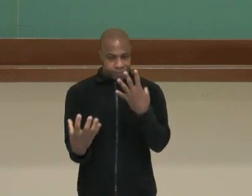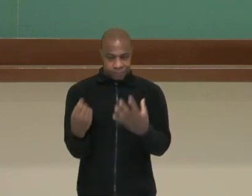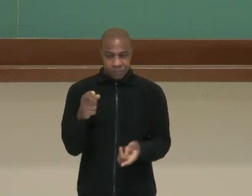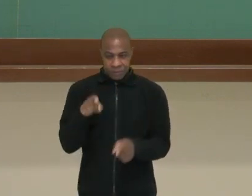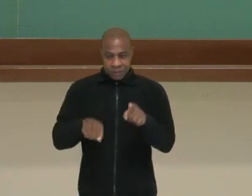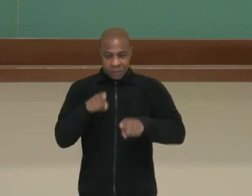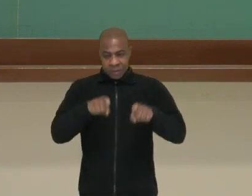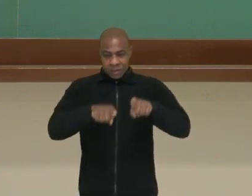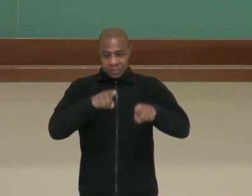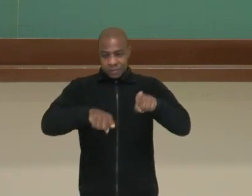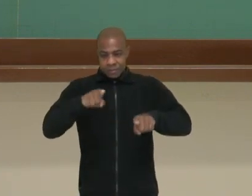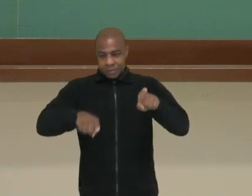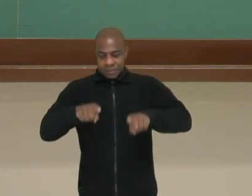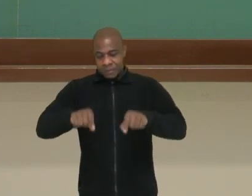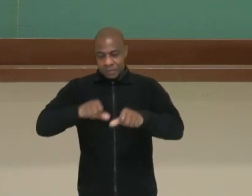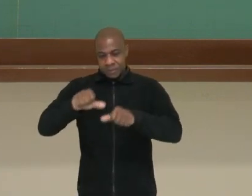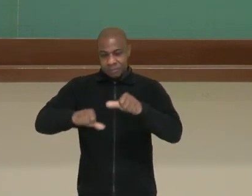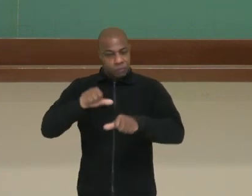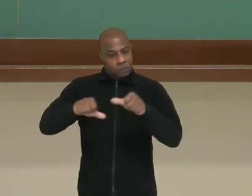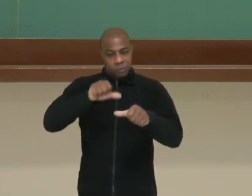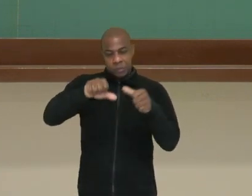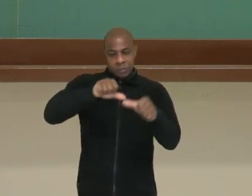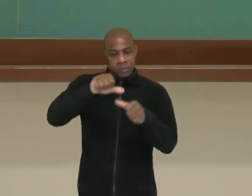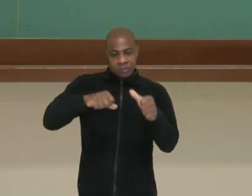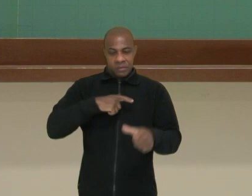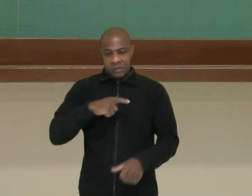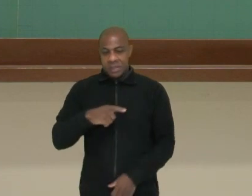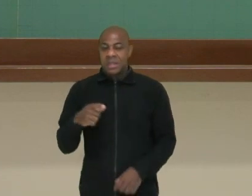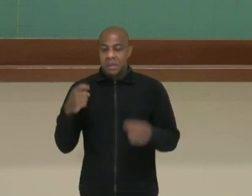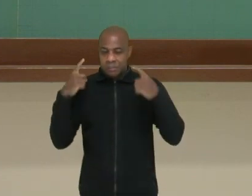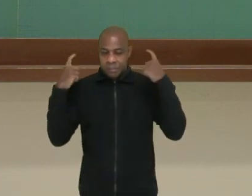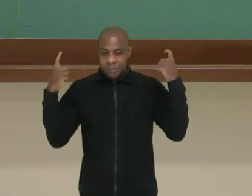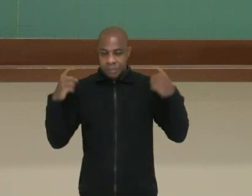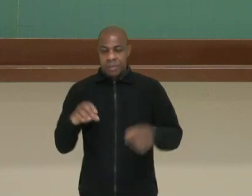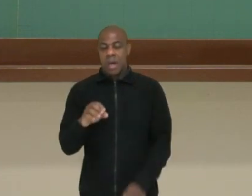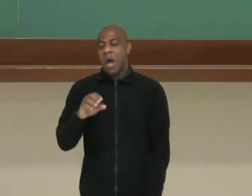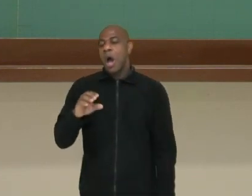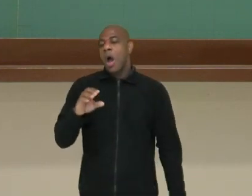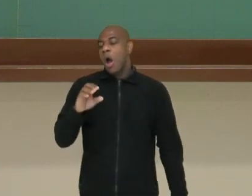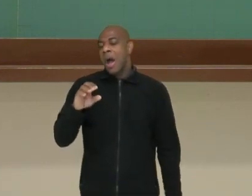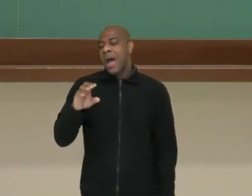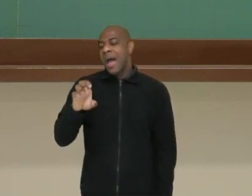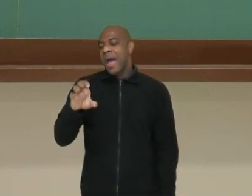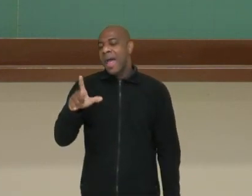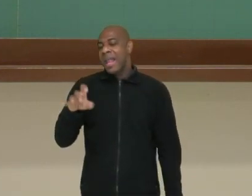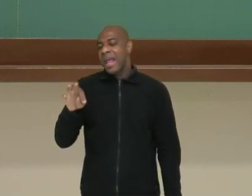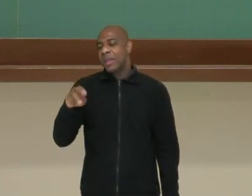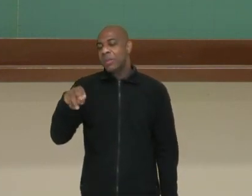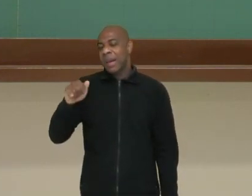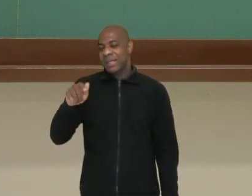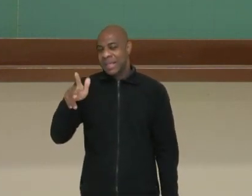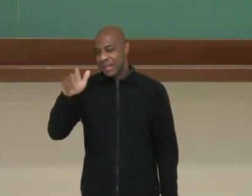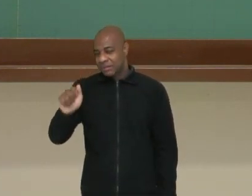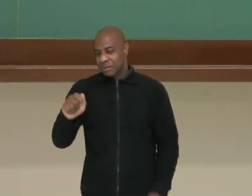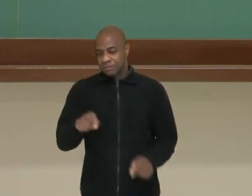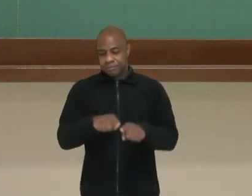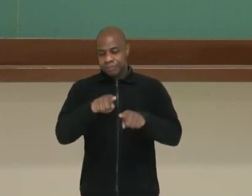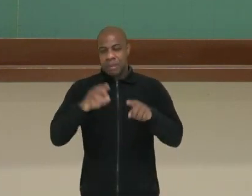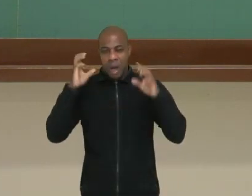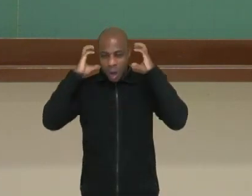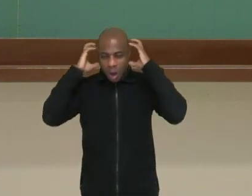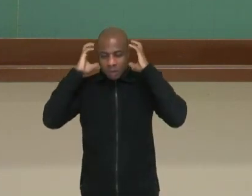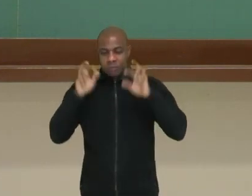alterando a frequência, você vai tendo a onda eletromagnética com diferentes aplicações, desde a onda de